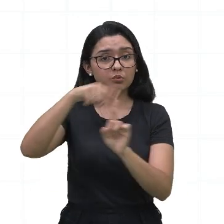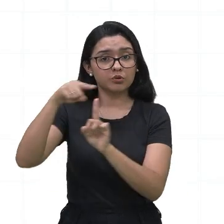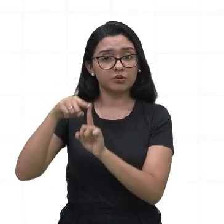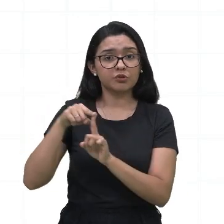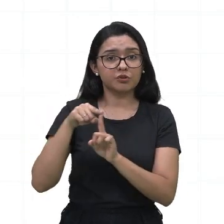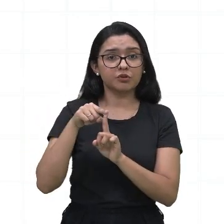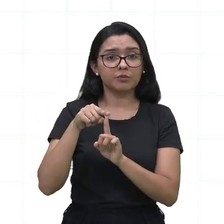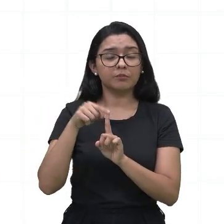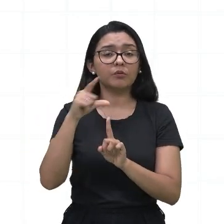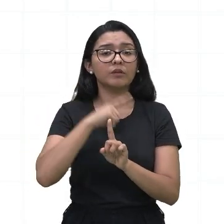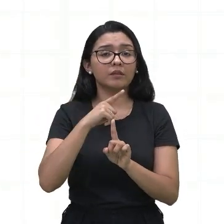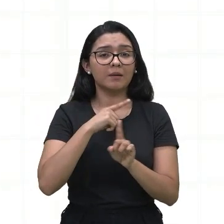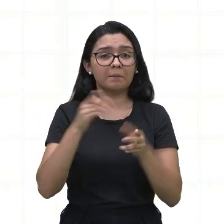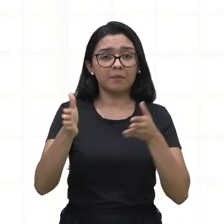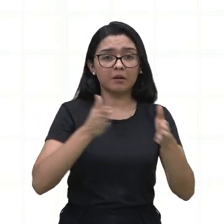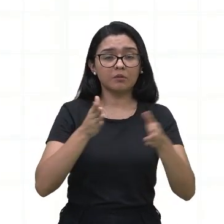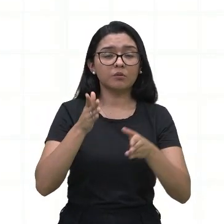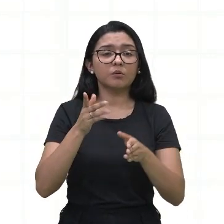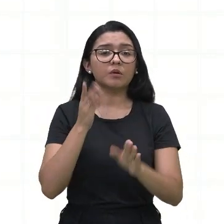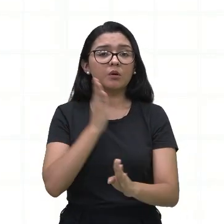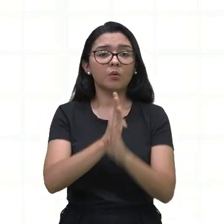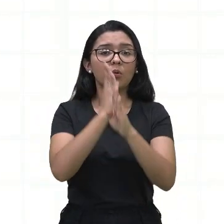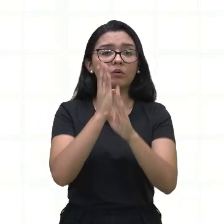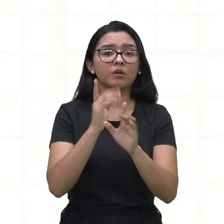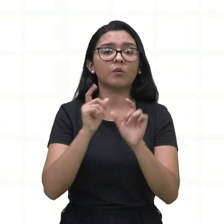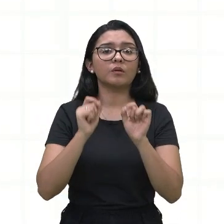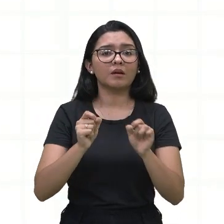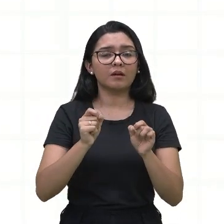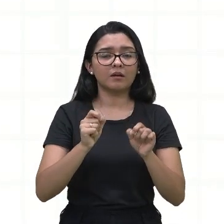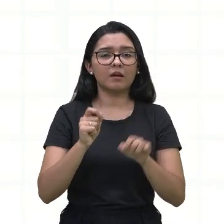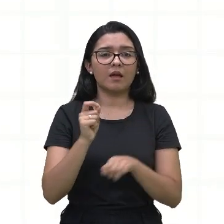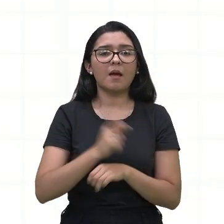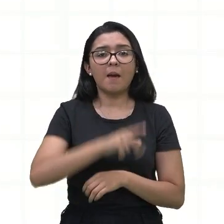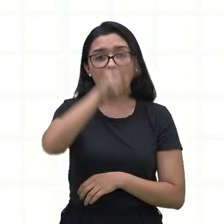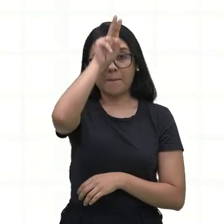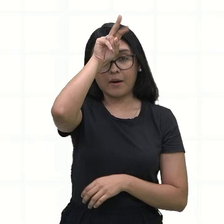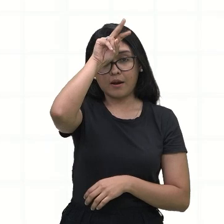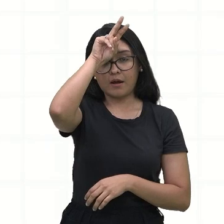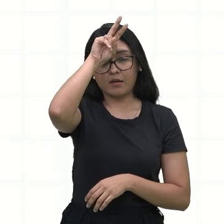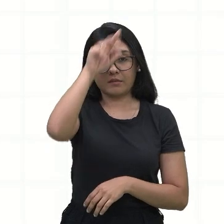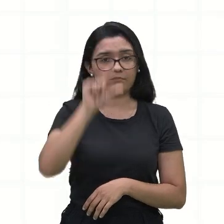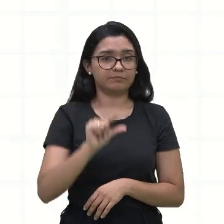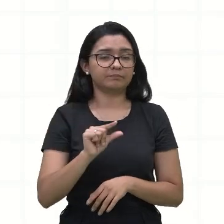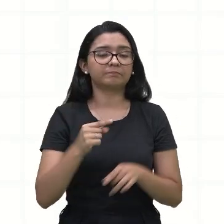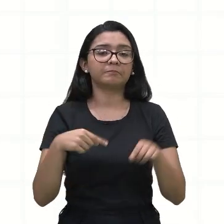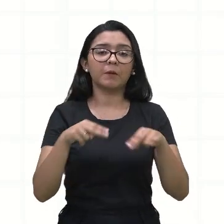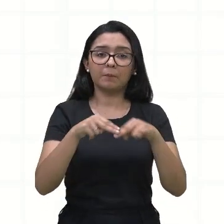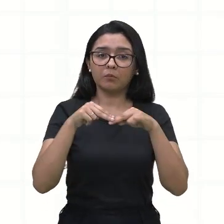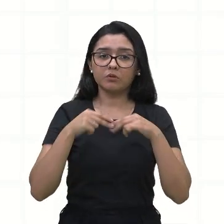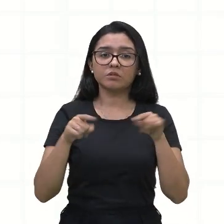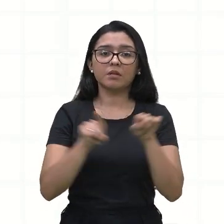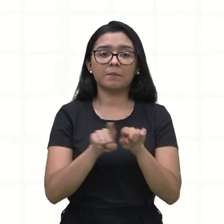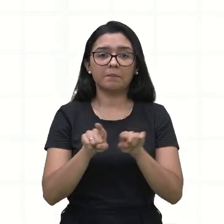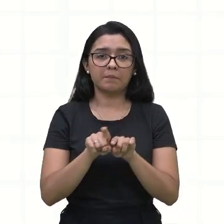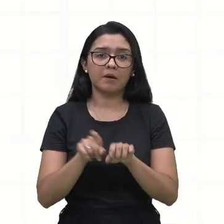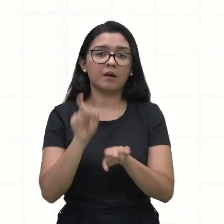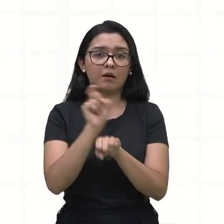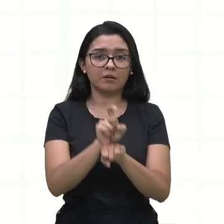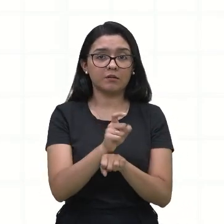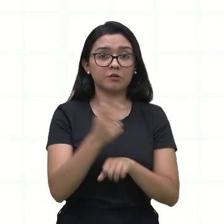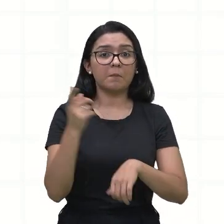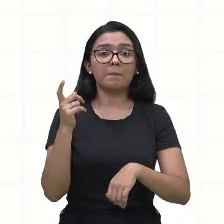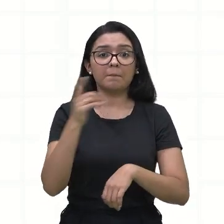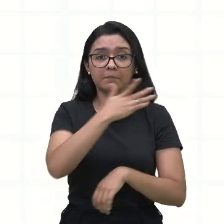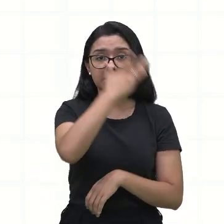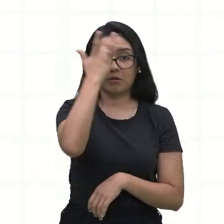seu alimento predileto, baratas. Com isso, o número de picadas também aumentou. Notem aí